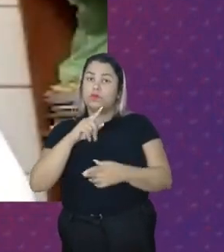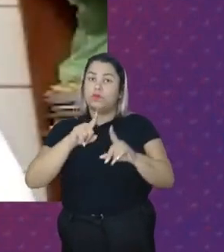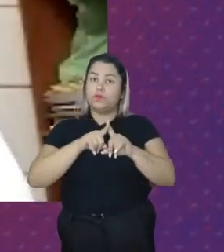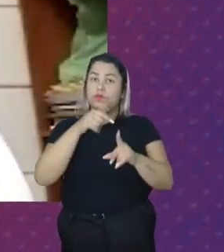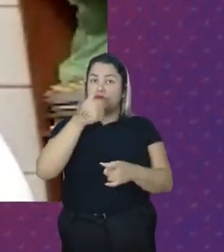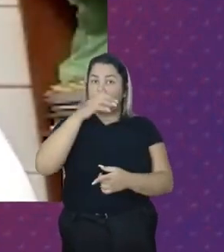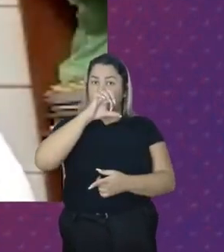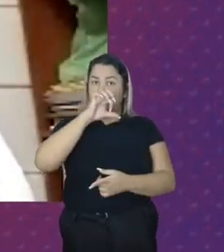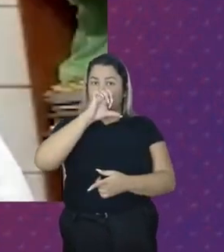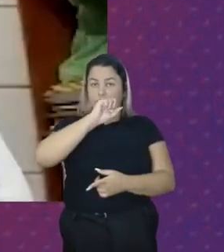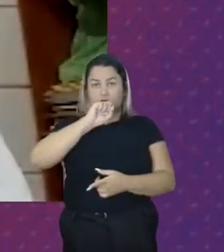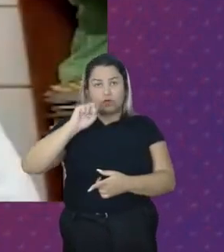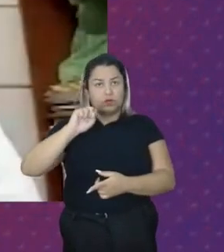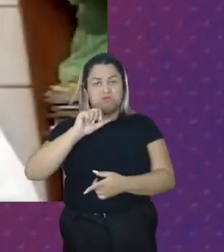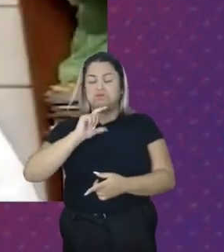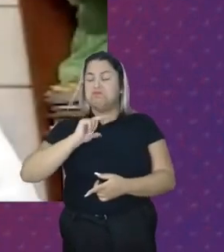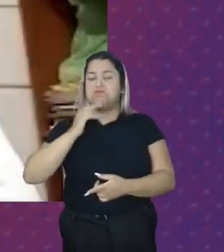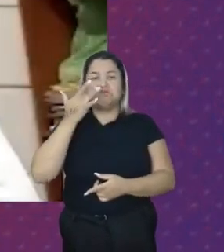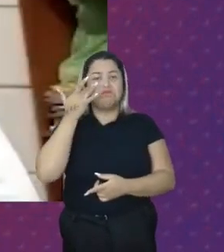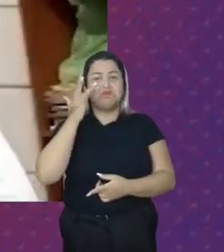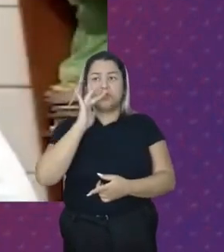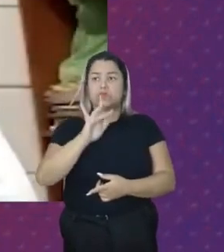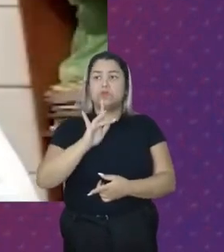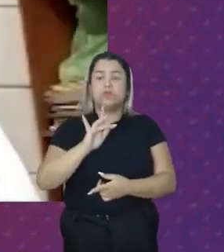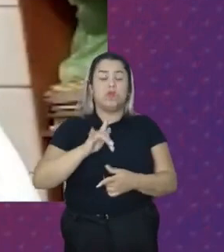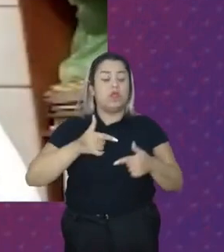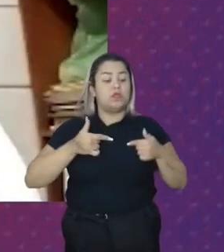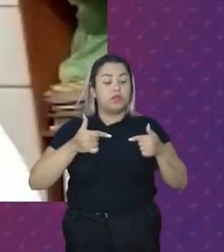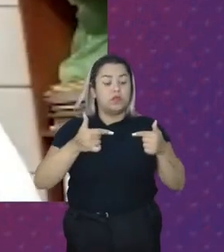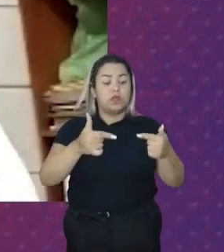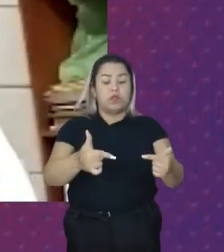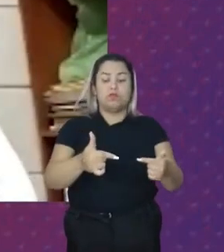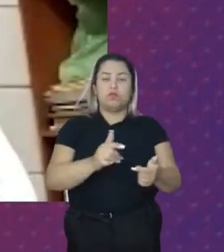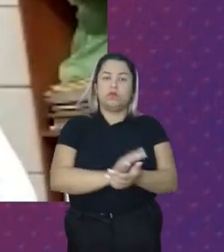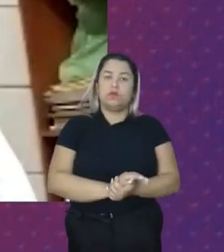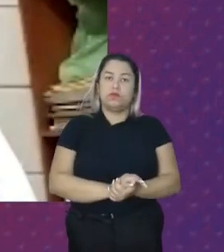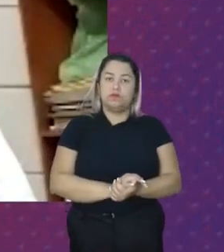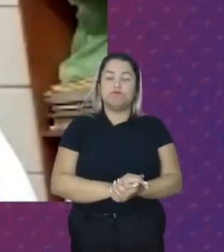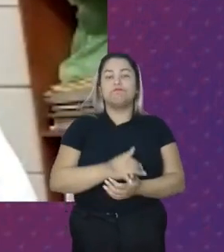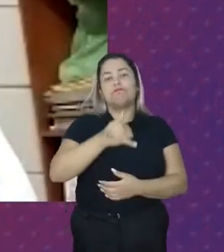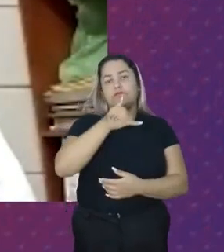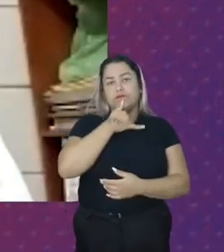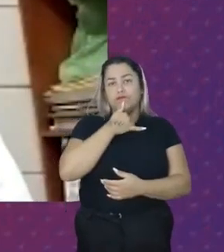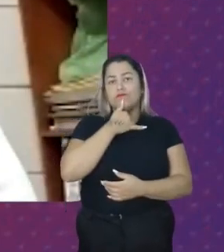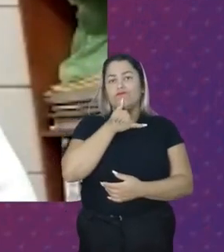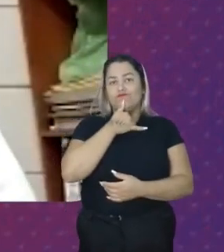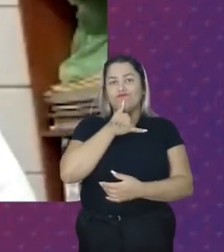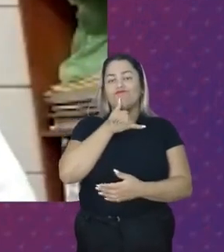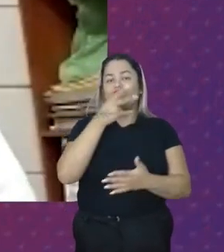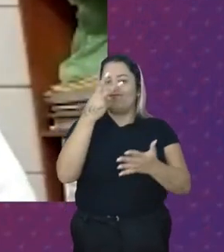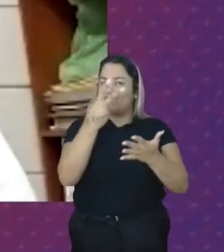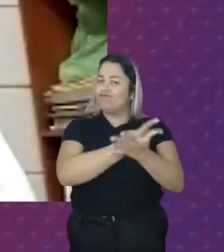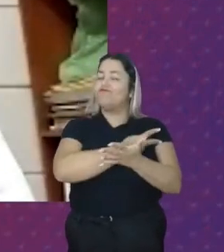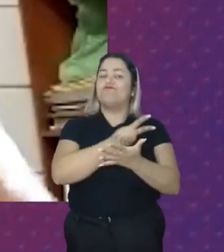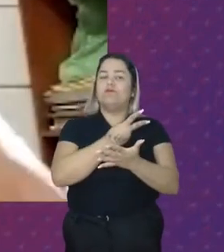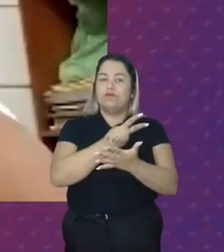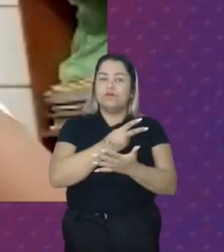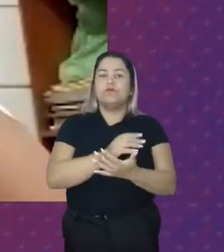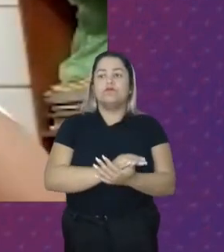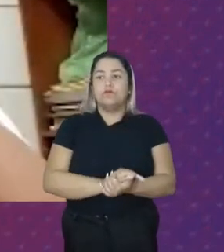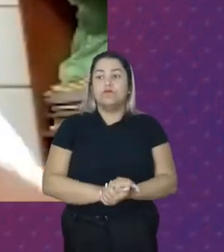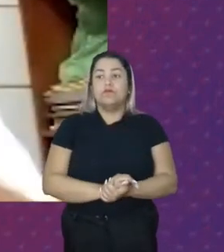Eu não sabia Da existência Dessa luta Infelizmente Acontece muito isso